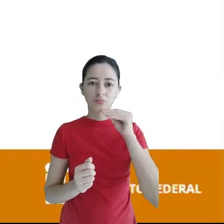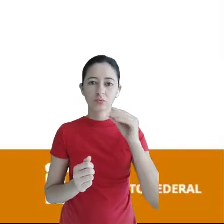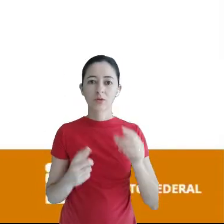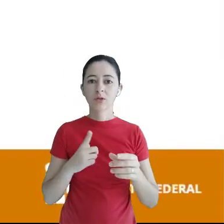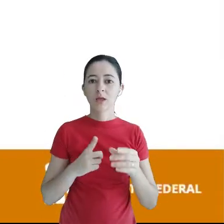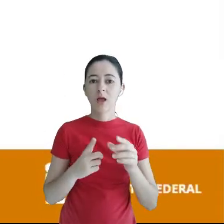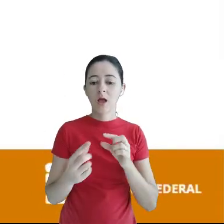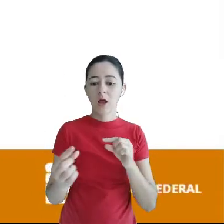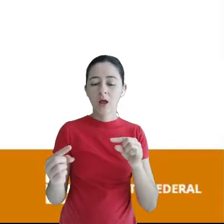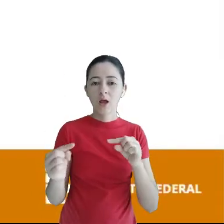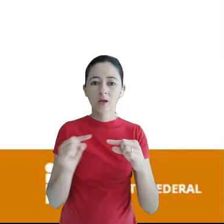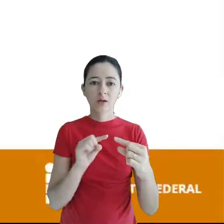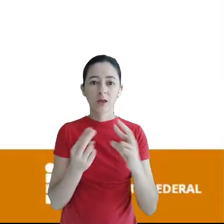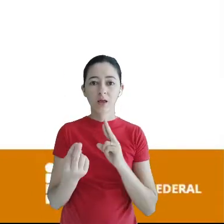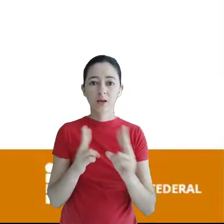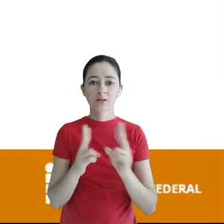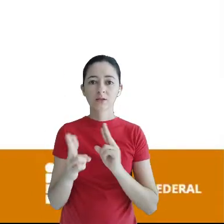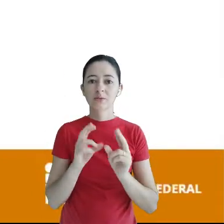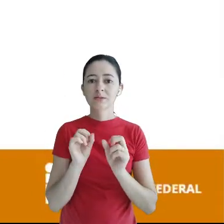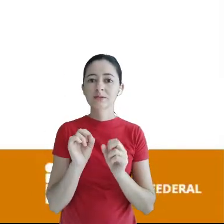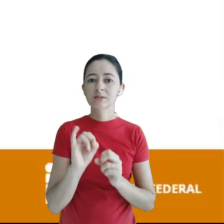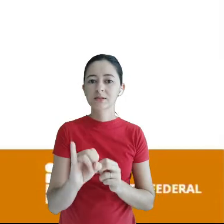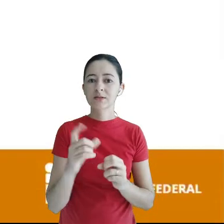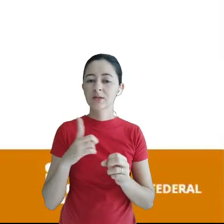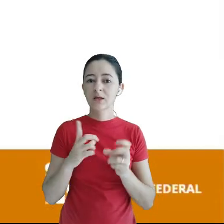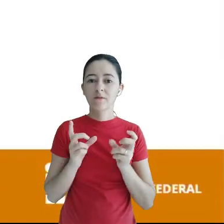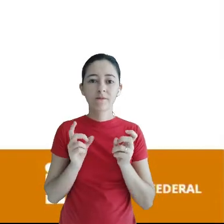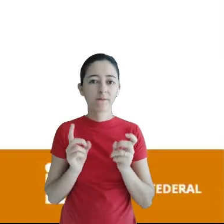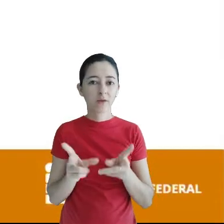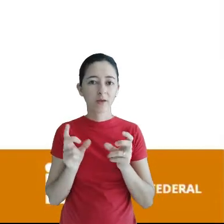comercial quando existe uma venda.